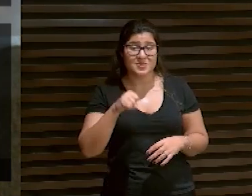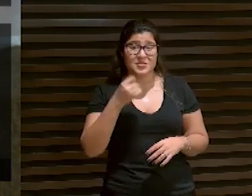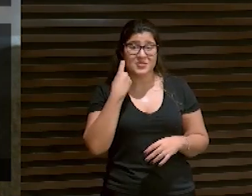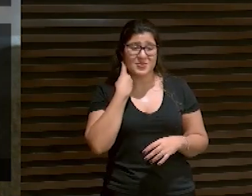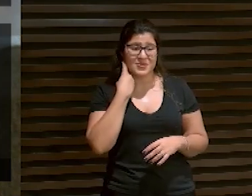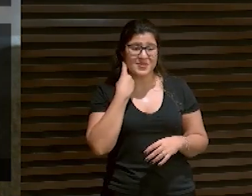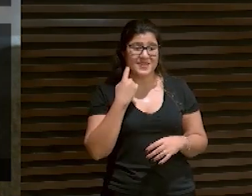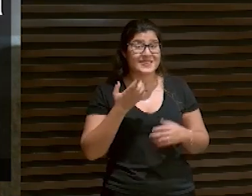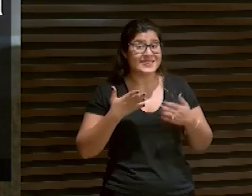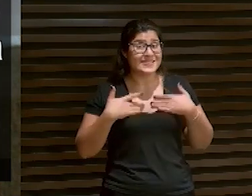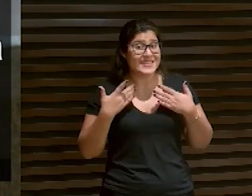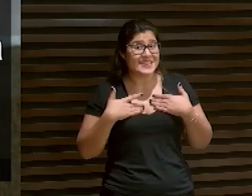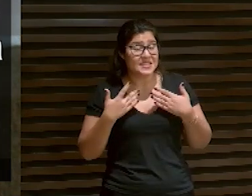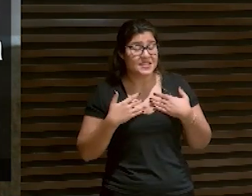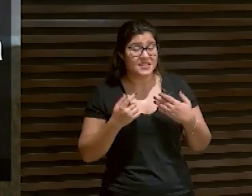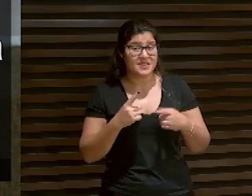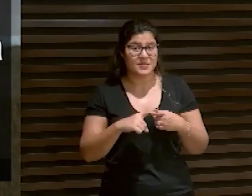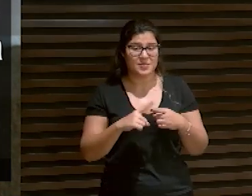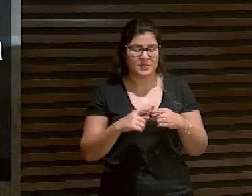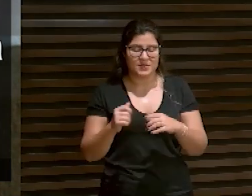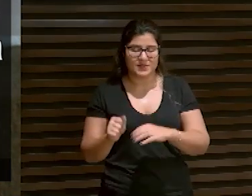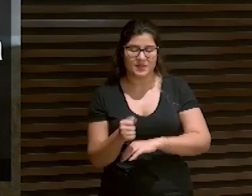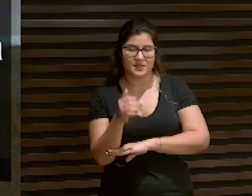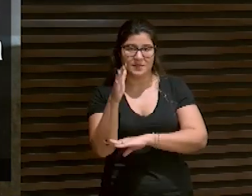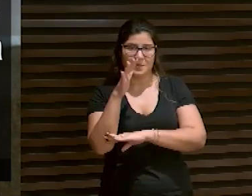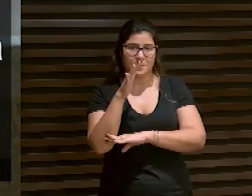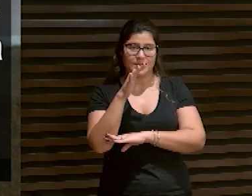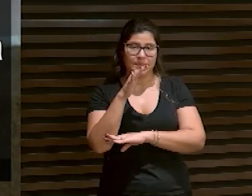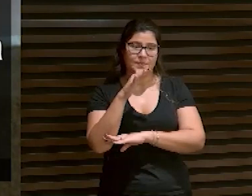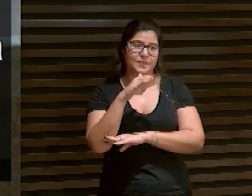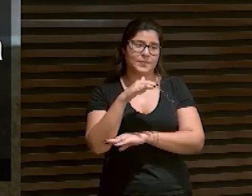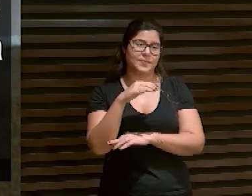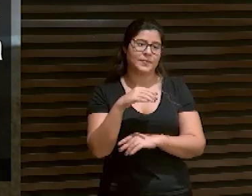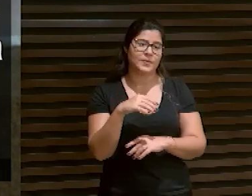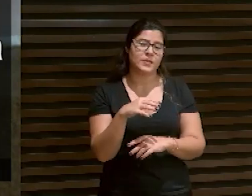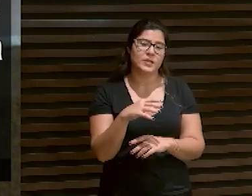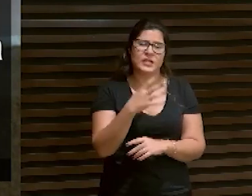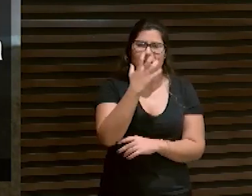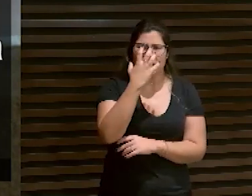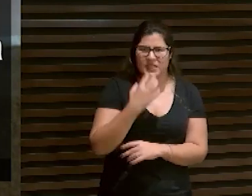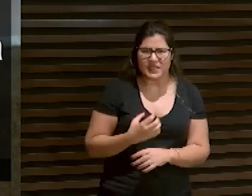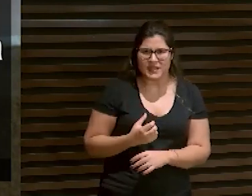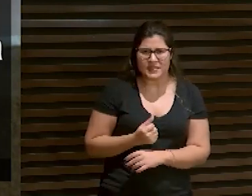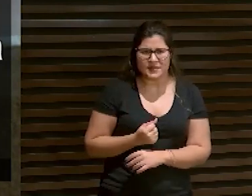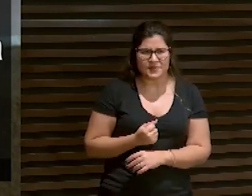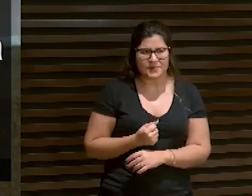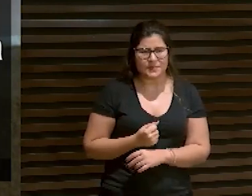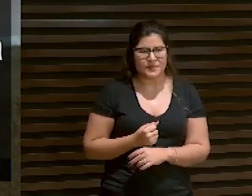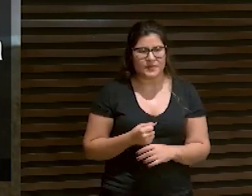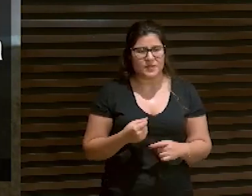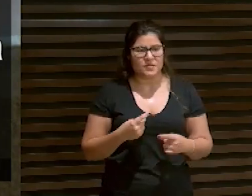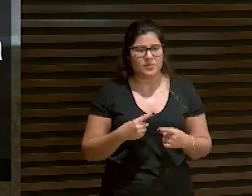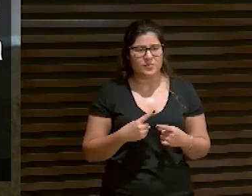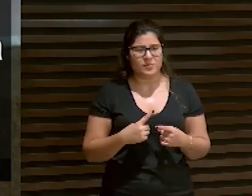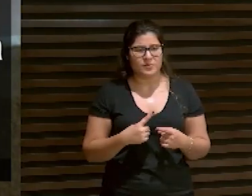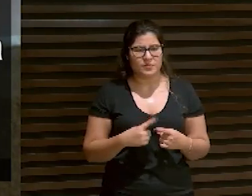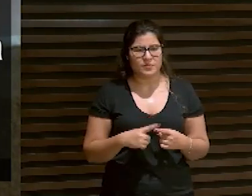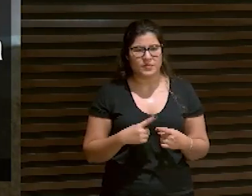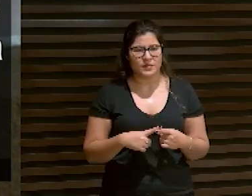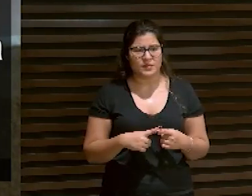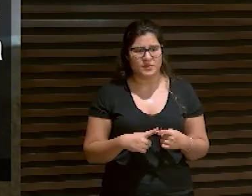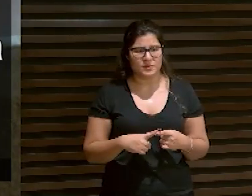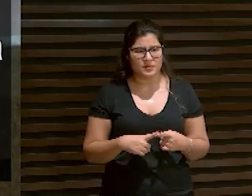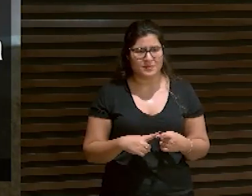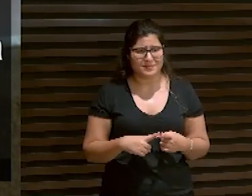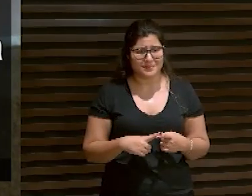perguntou Deus a Jonas, é razoável essa tua ira por causa da planta? A palavra ira, no versículo 9, ela significa mal,